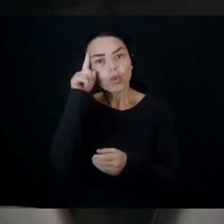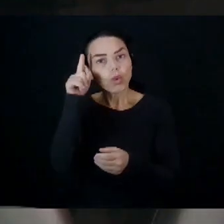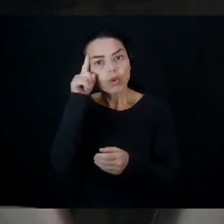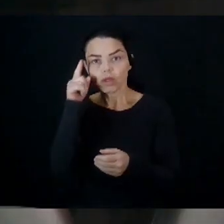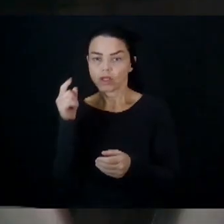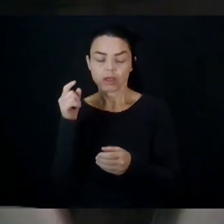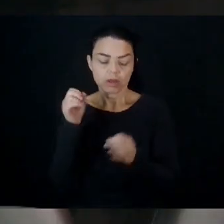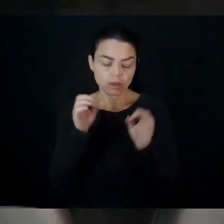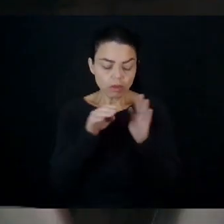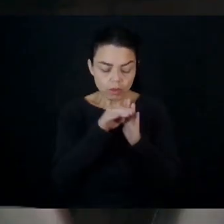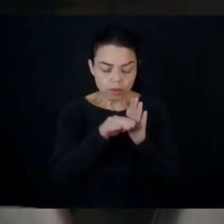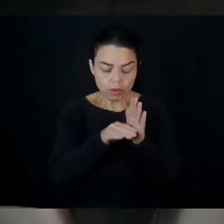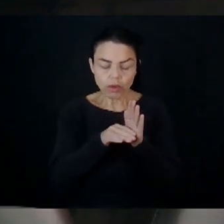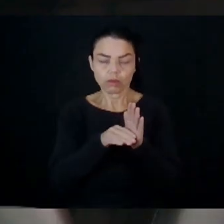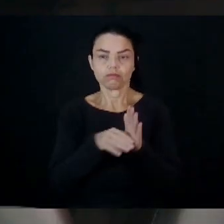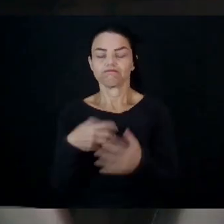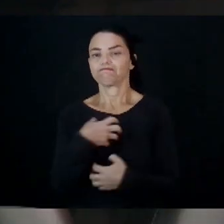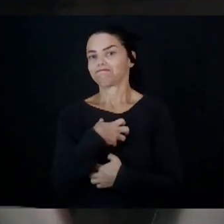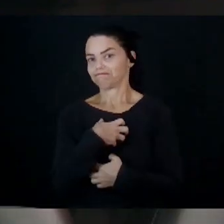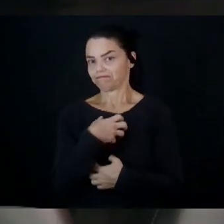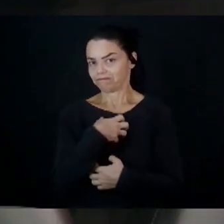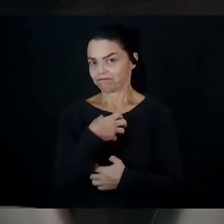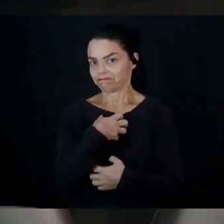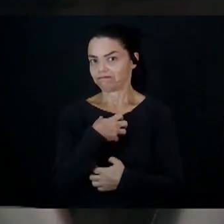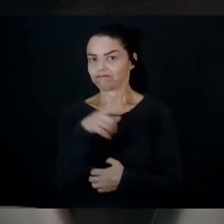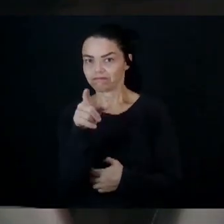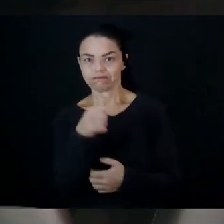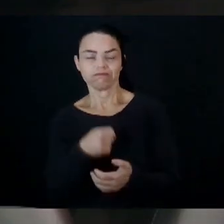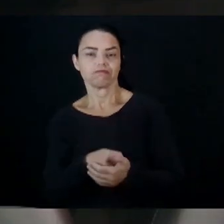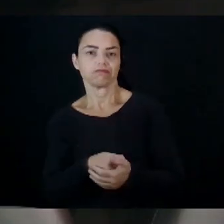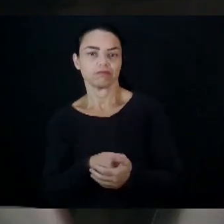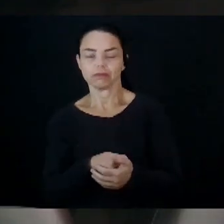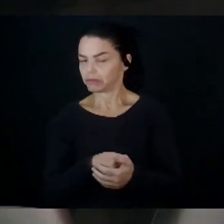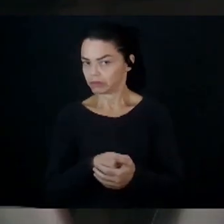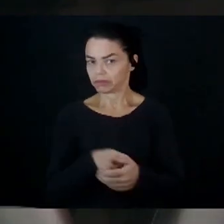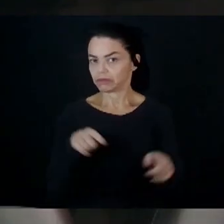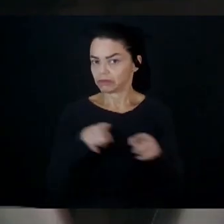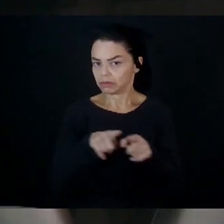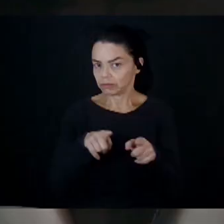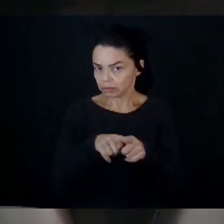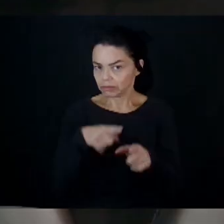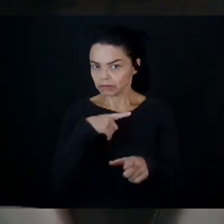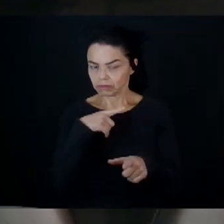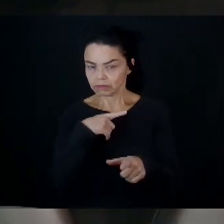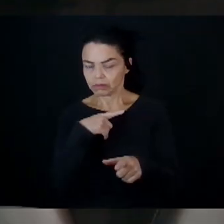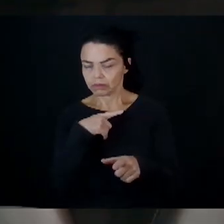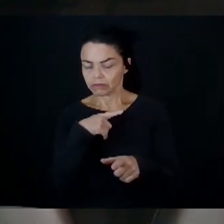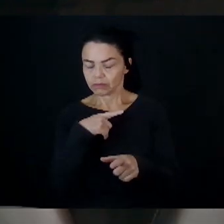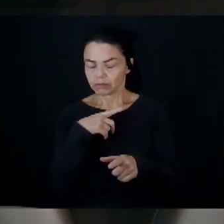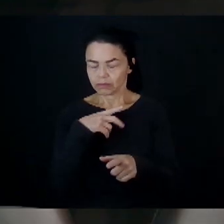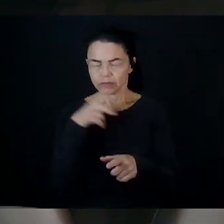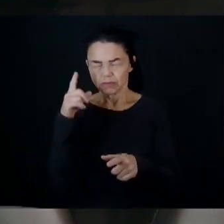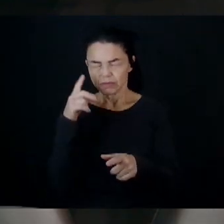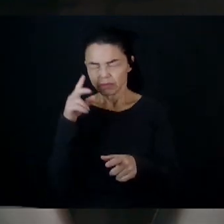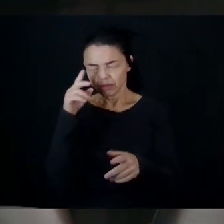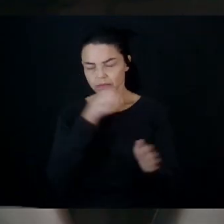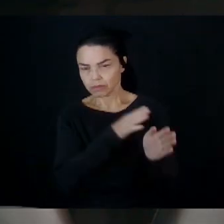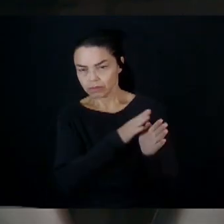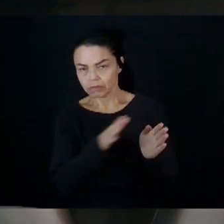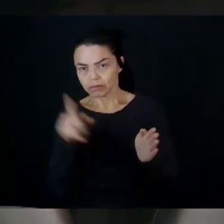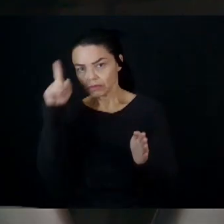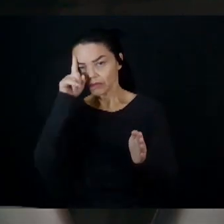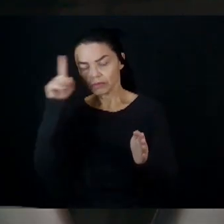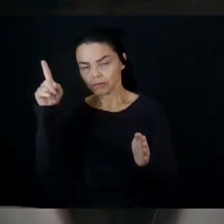lado emocional. Será que você também ali tem muitos gatilhos ao longo do dia que estão te